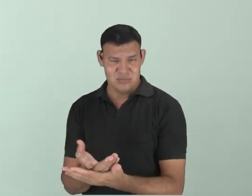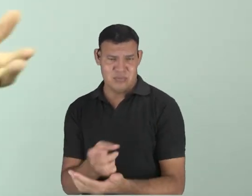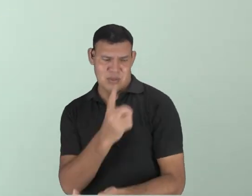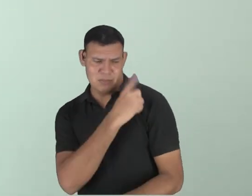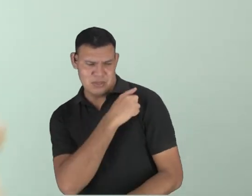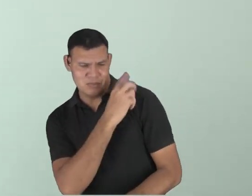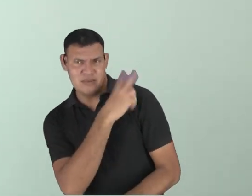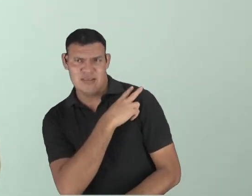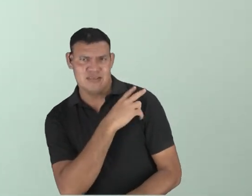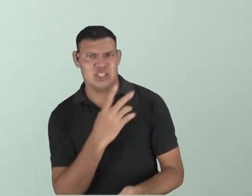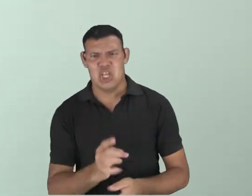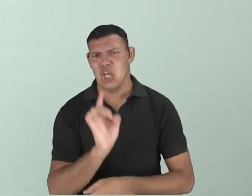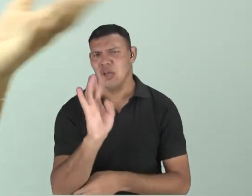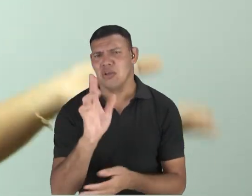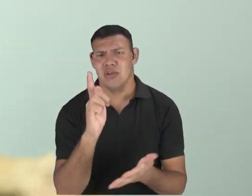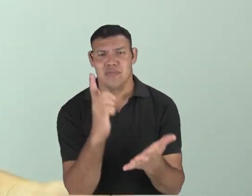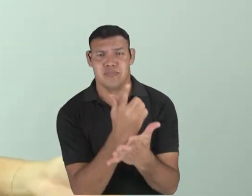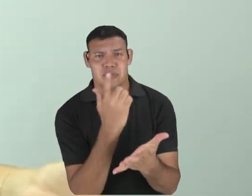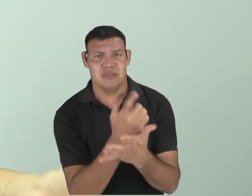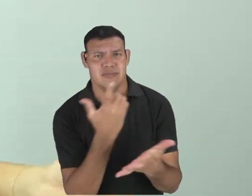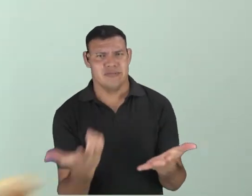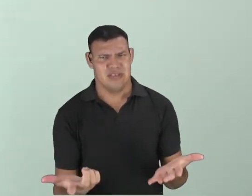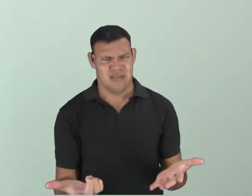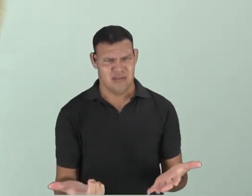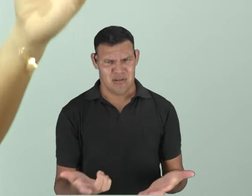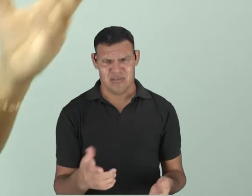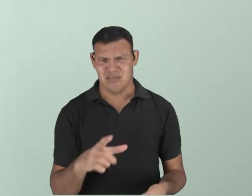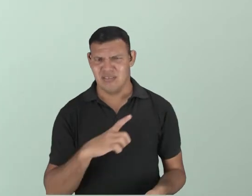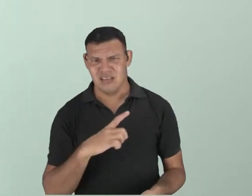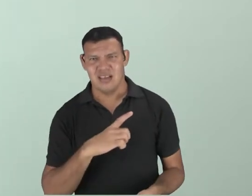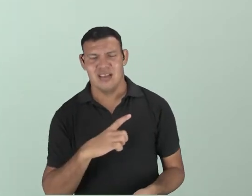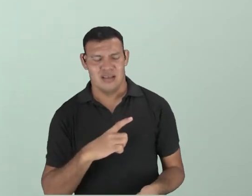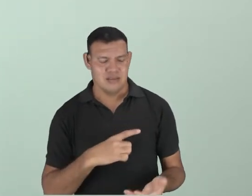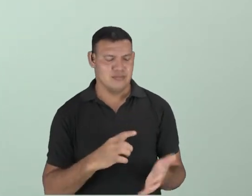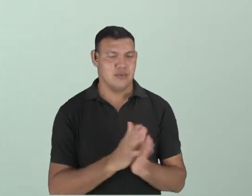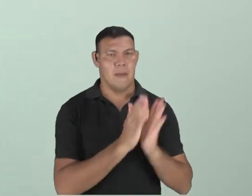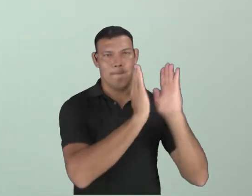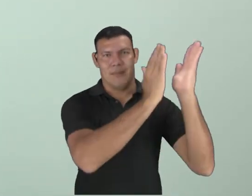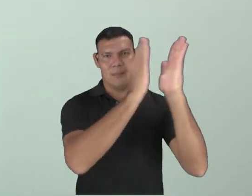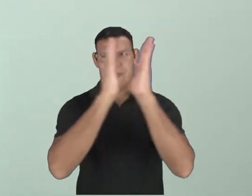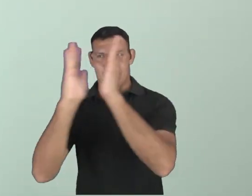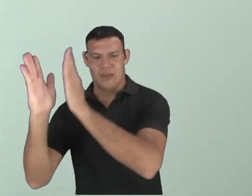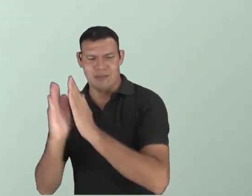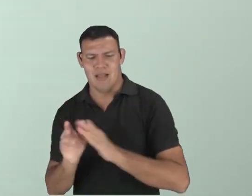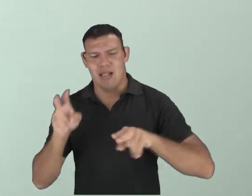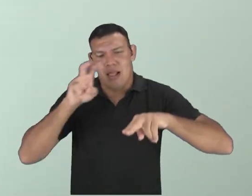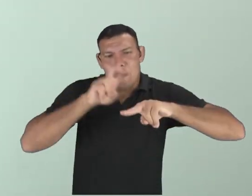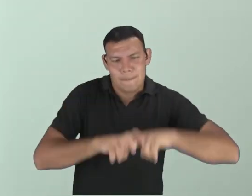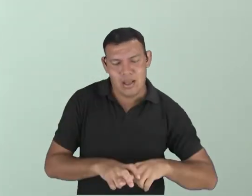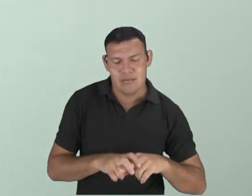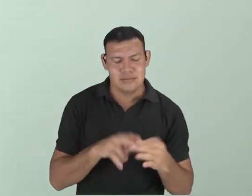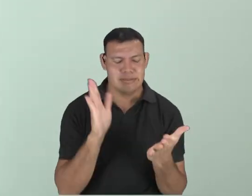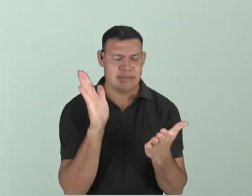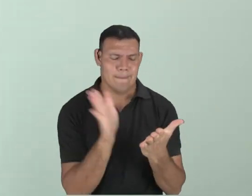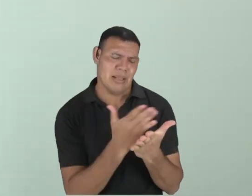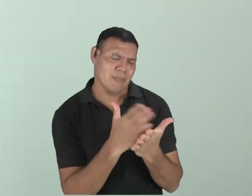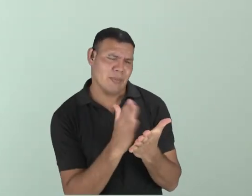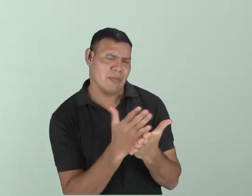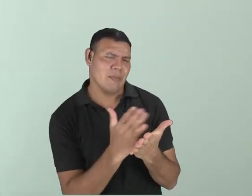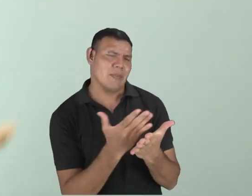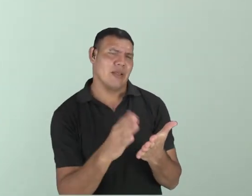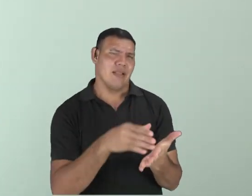né, segundo, primeiro, só tinha o quê? O livro. Queria saber de alguma coisa? Vai lá para a biblioteca. Passava horas e horas. E